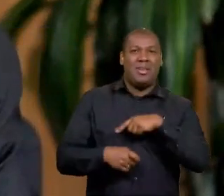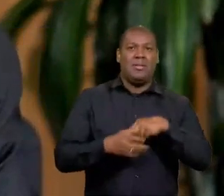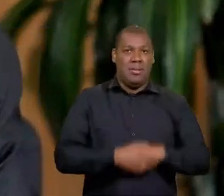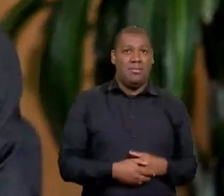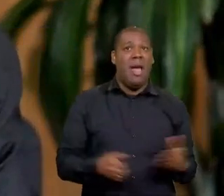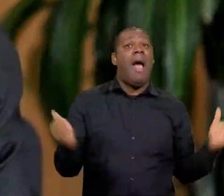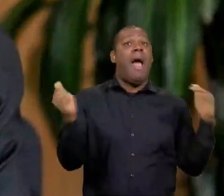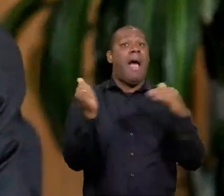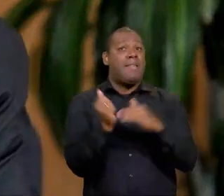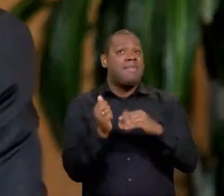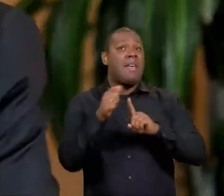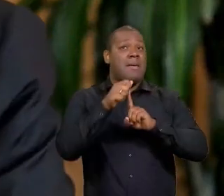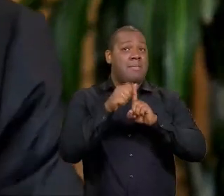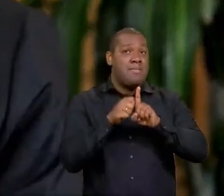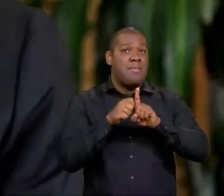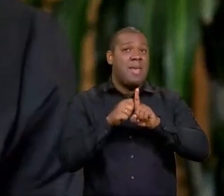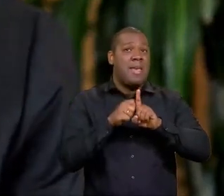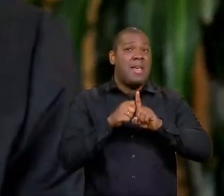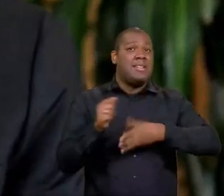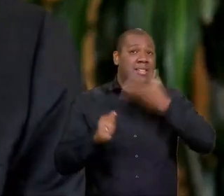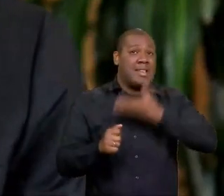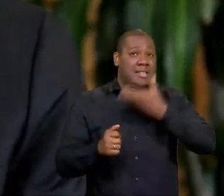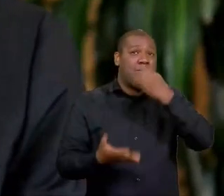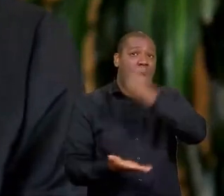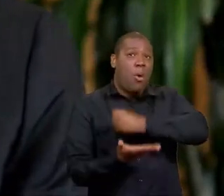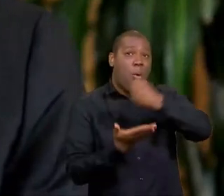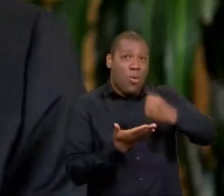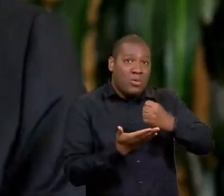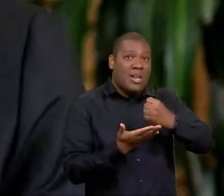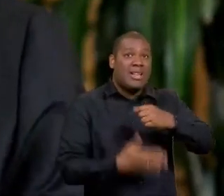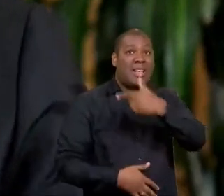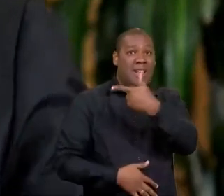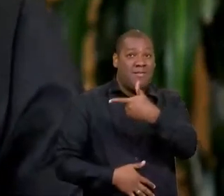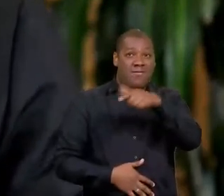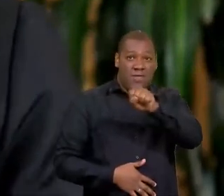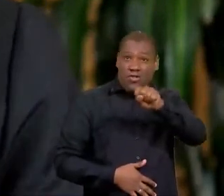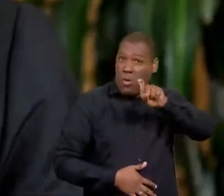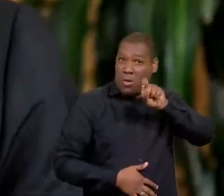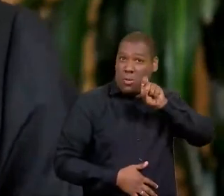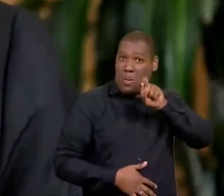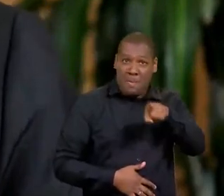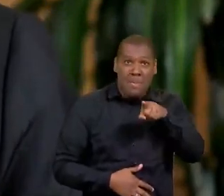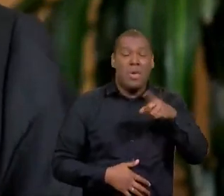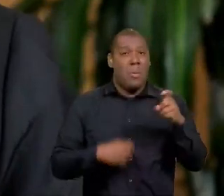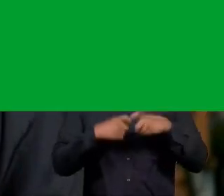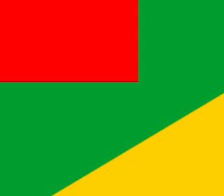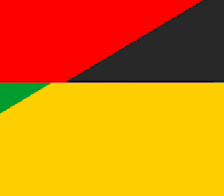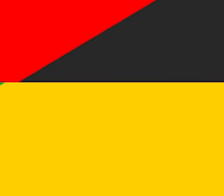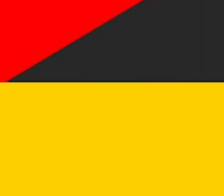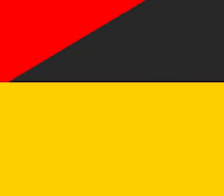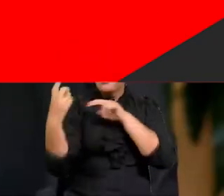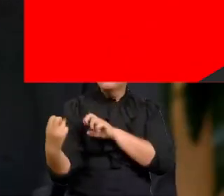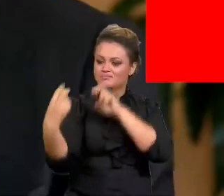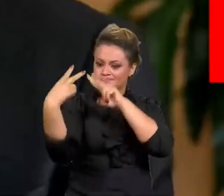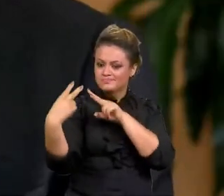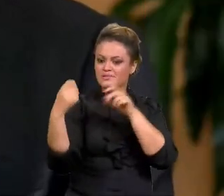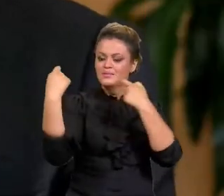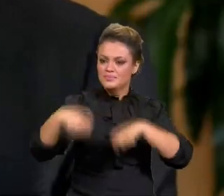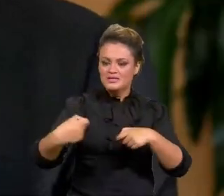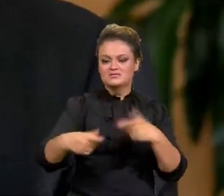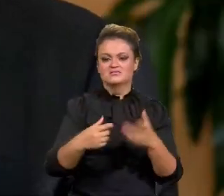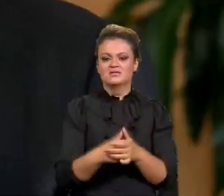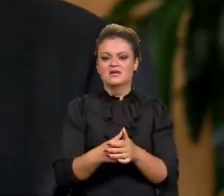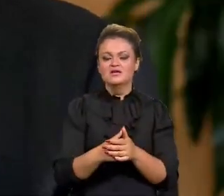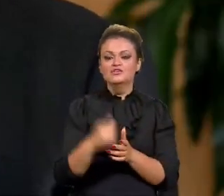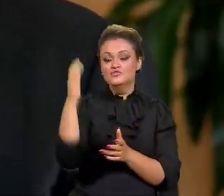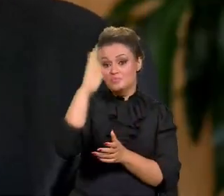médicos. Isso é uma coisa para atender 96 milhões de pessoas. O Brasil agora,